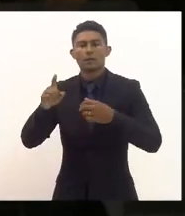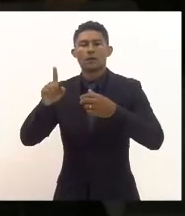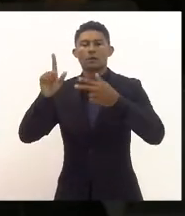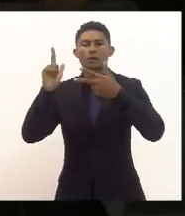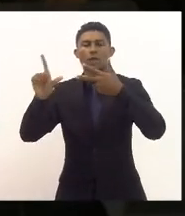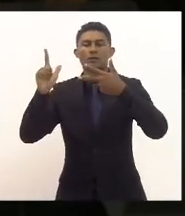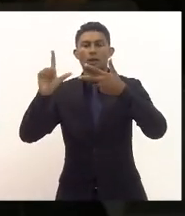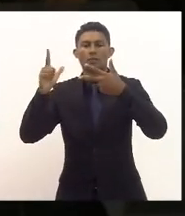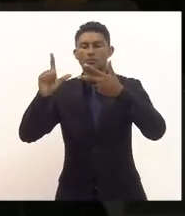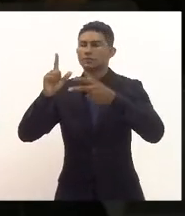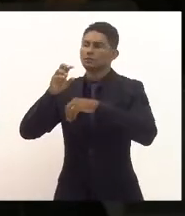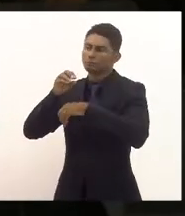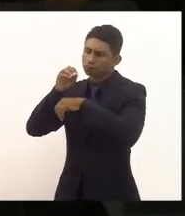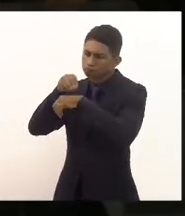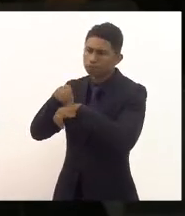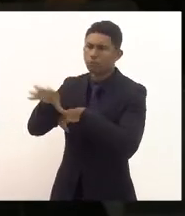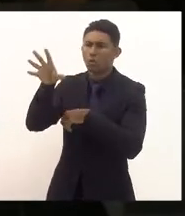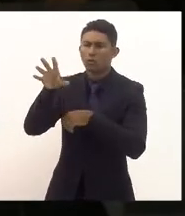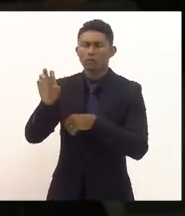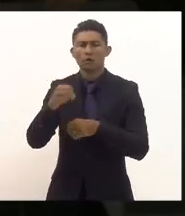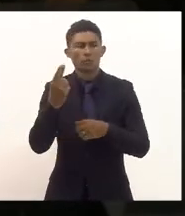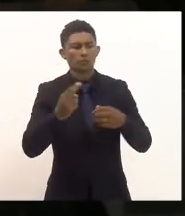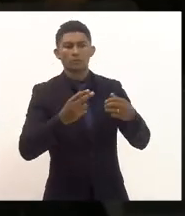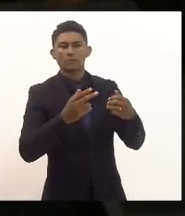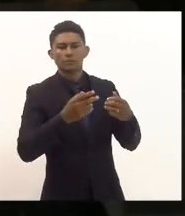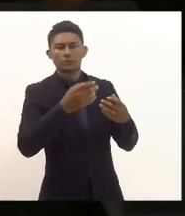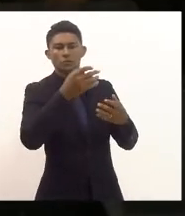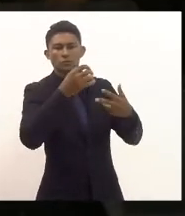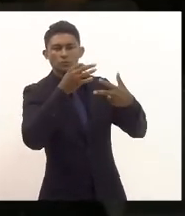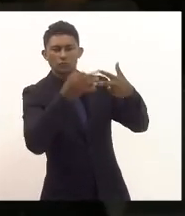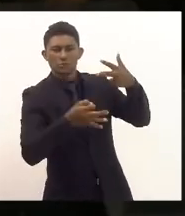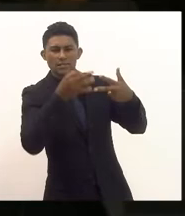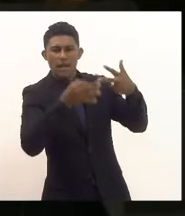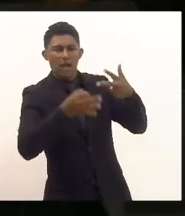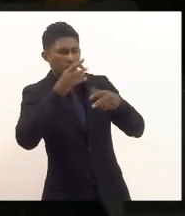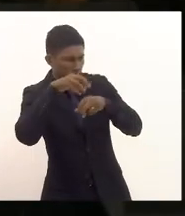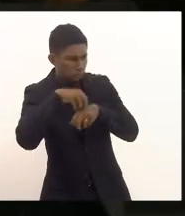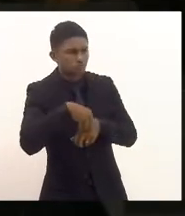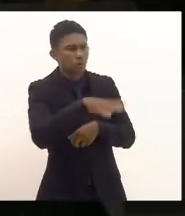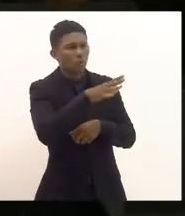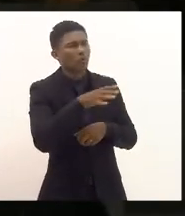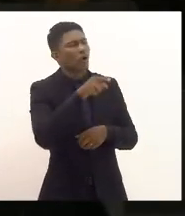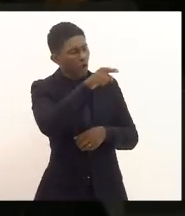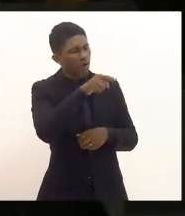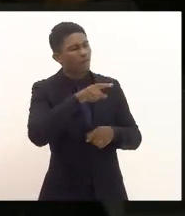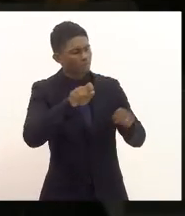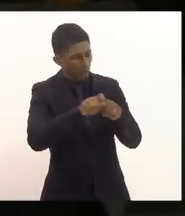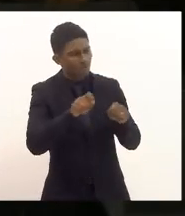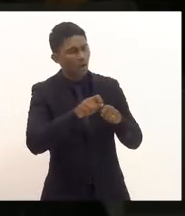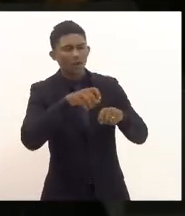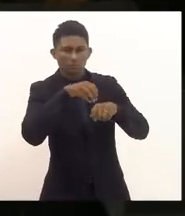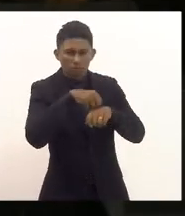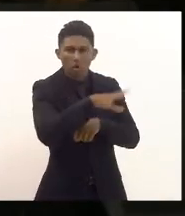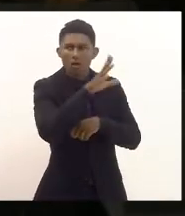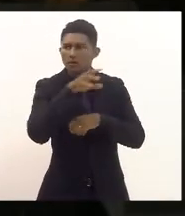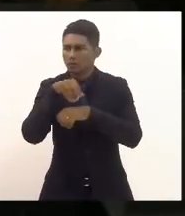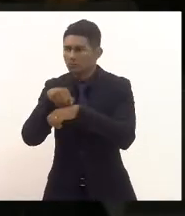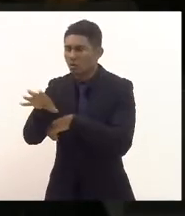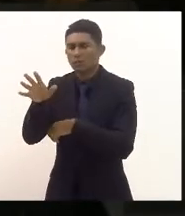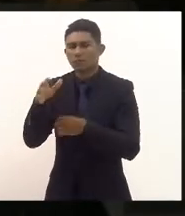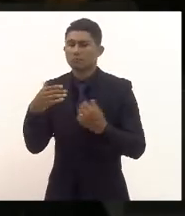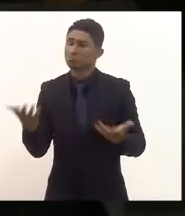Legislativo ou o poder judiciário que faça isso ou Faça aquilo eu acho que a